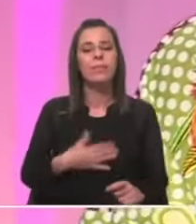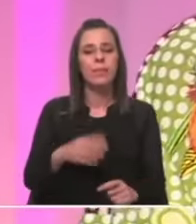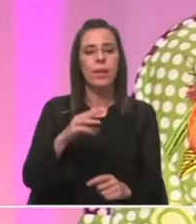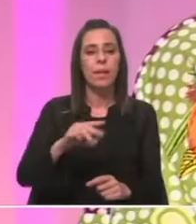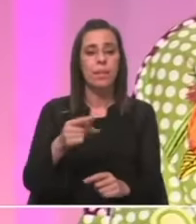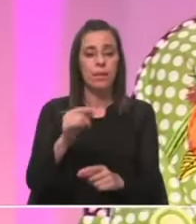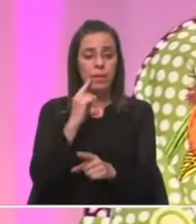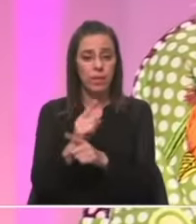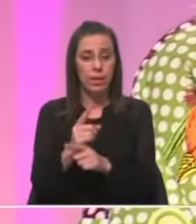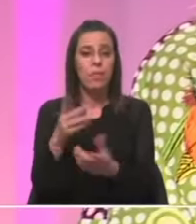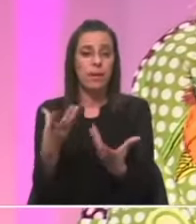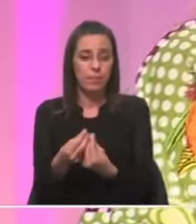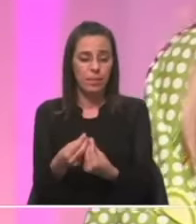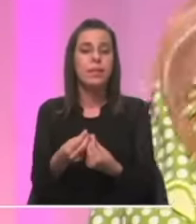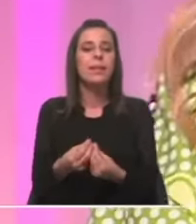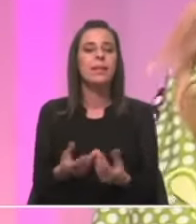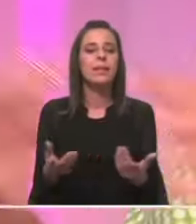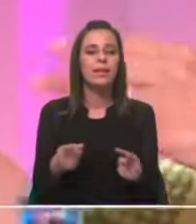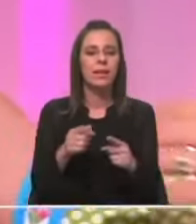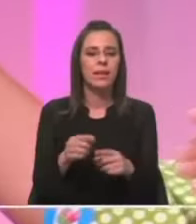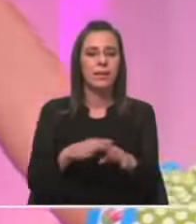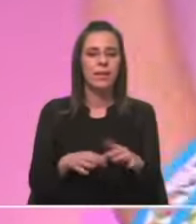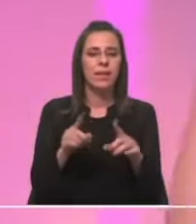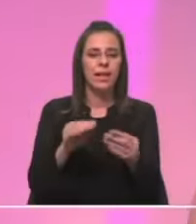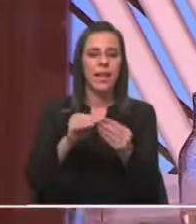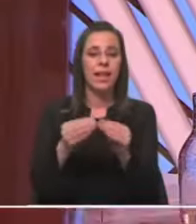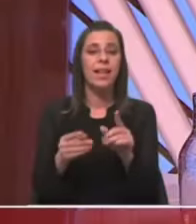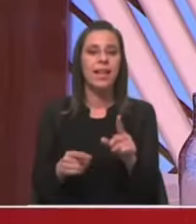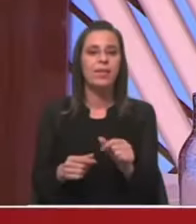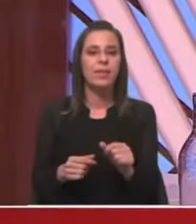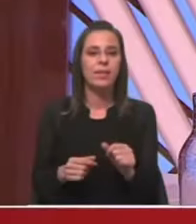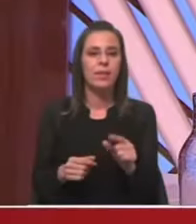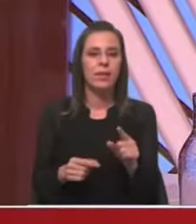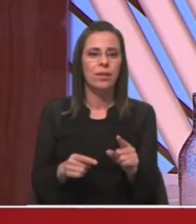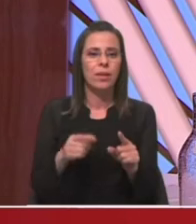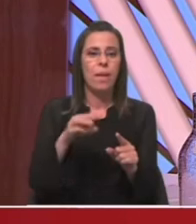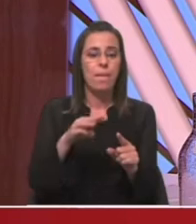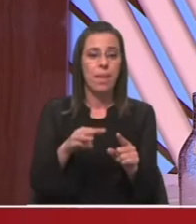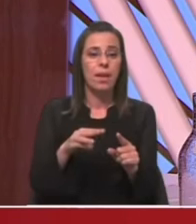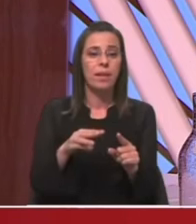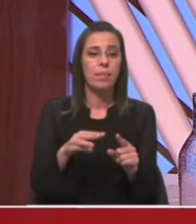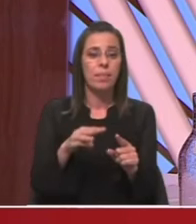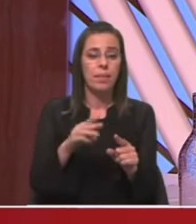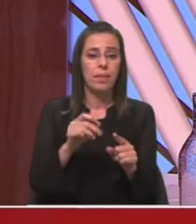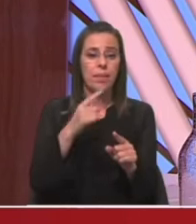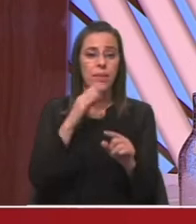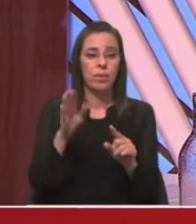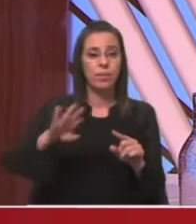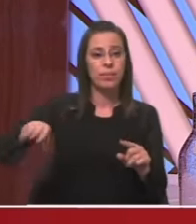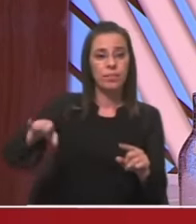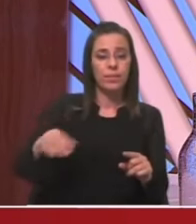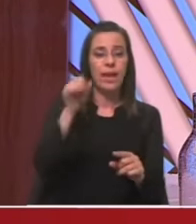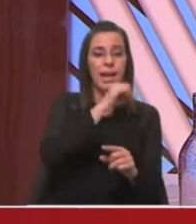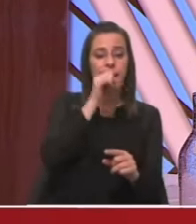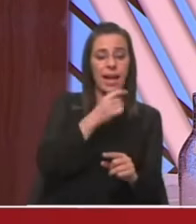Mateus P estivesse presente portanto mandaste fazer estes leges nãoé exatamente então é o Mateus que é o mais que é o da ponta que tá sempre que